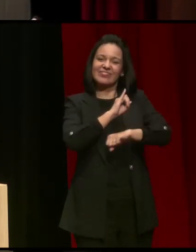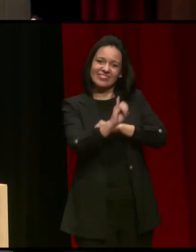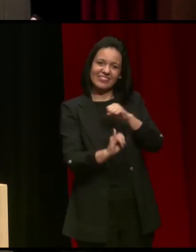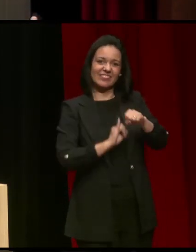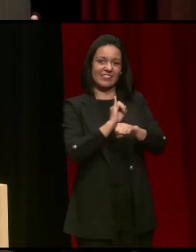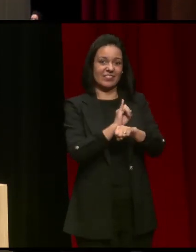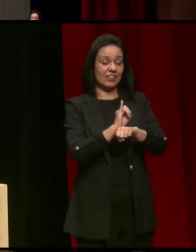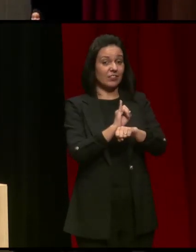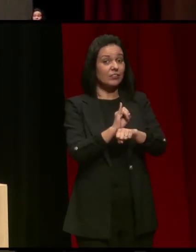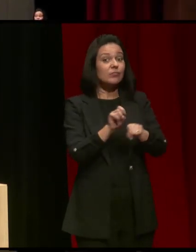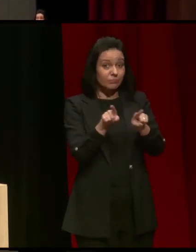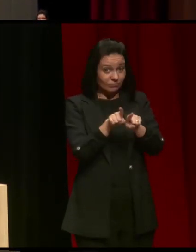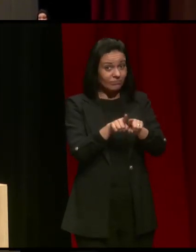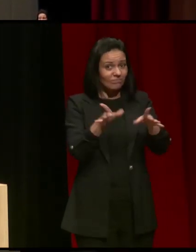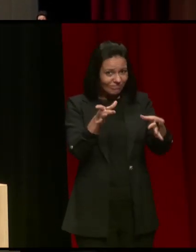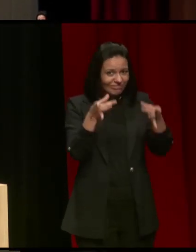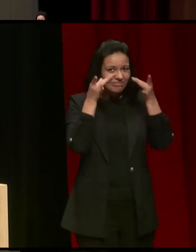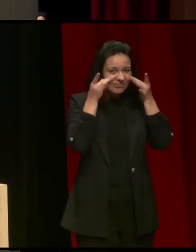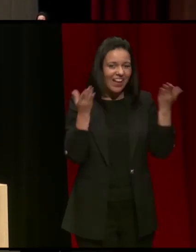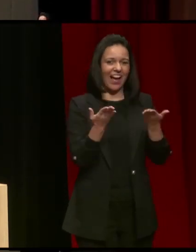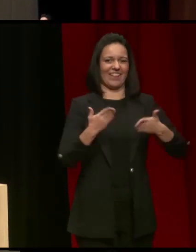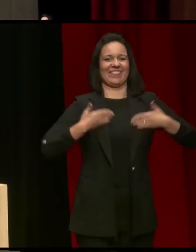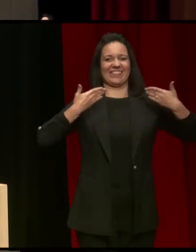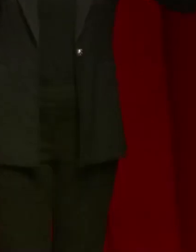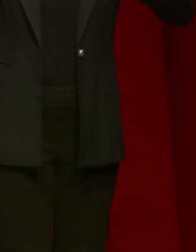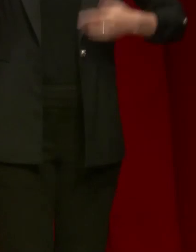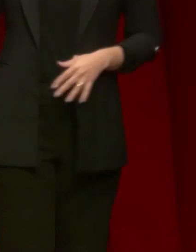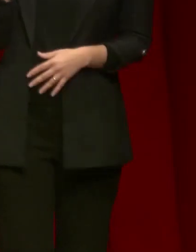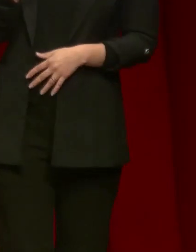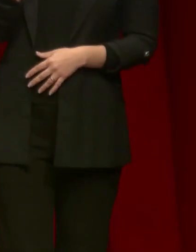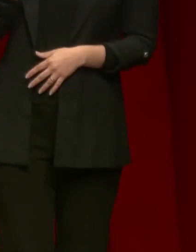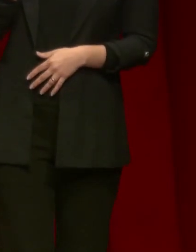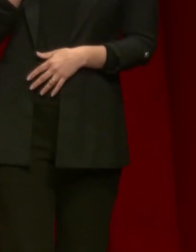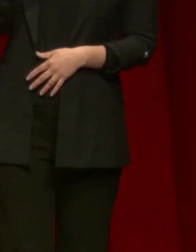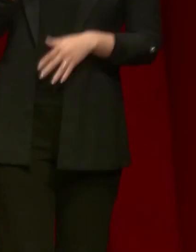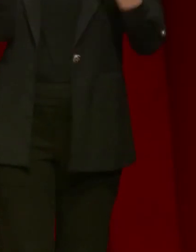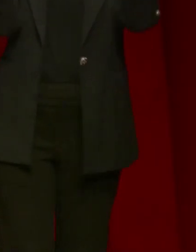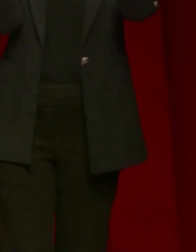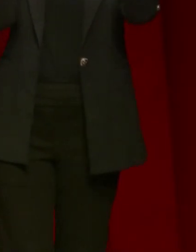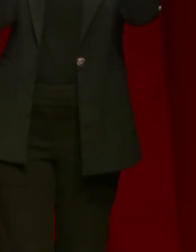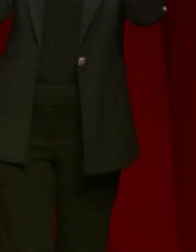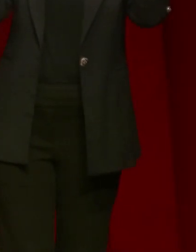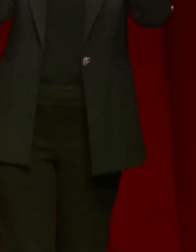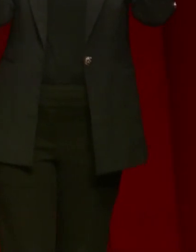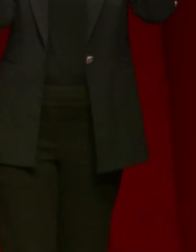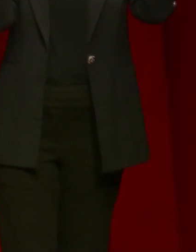presencial. Por isso, com muita alegria, vamos receber Eni Kinderman.